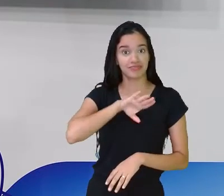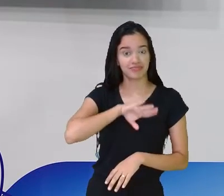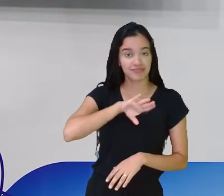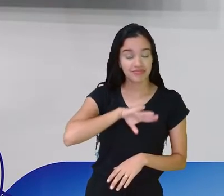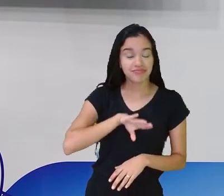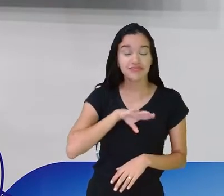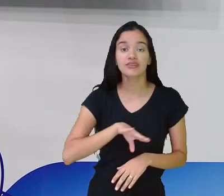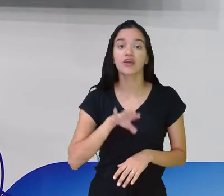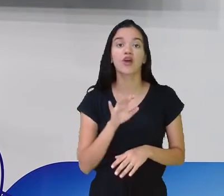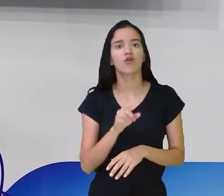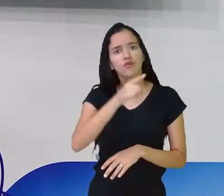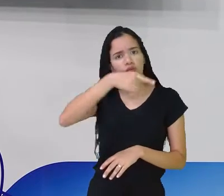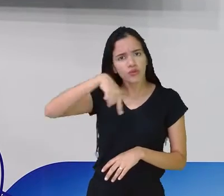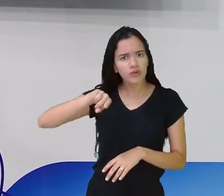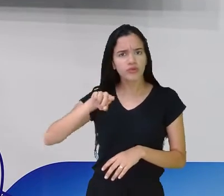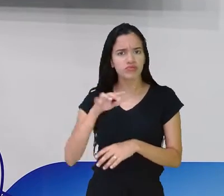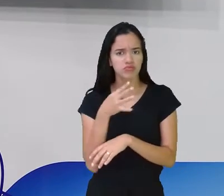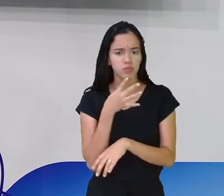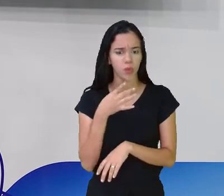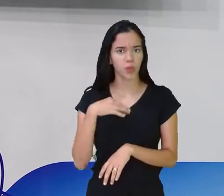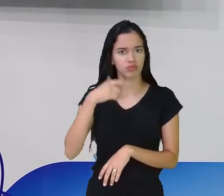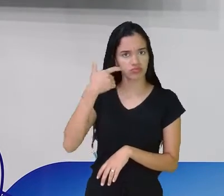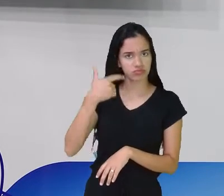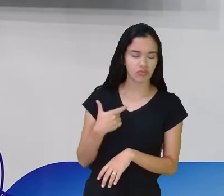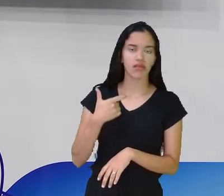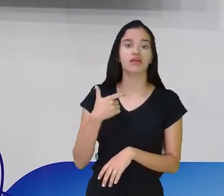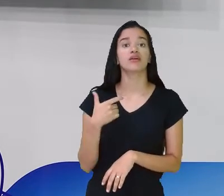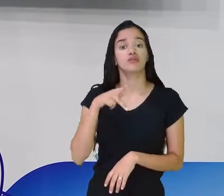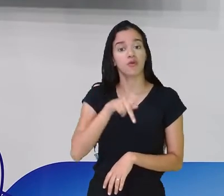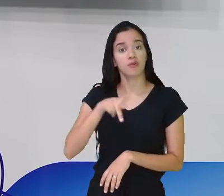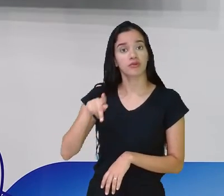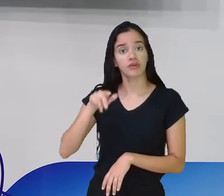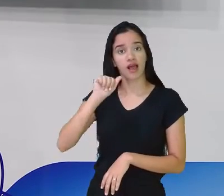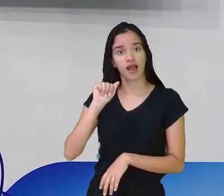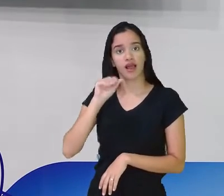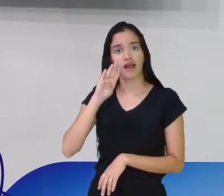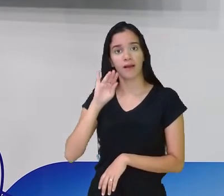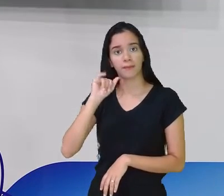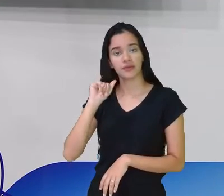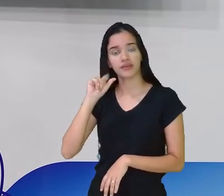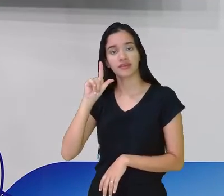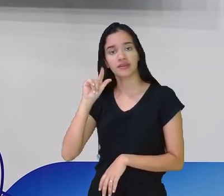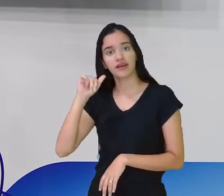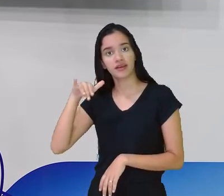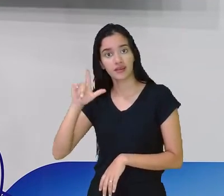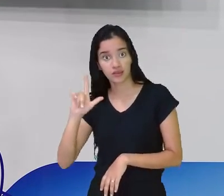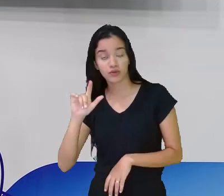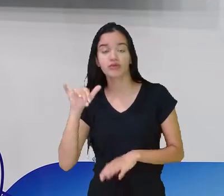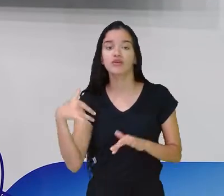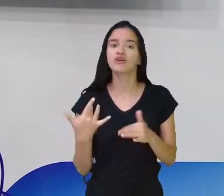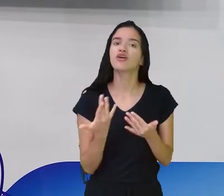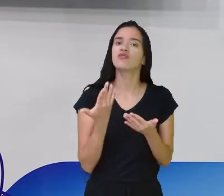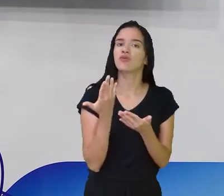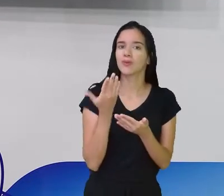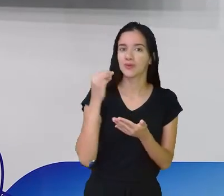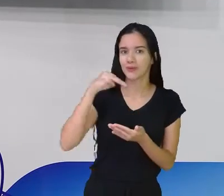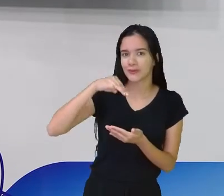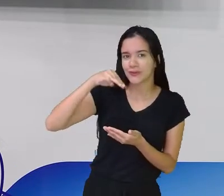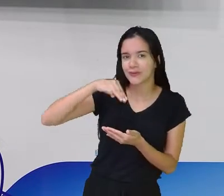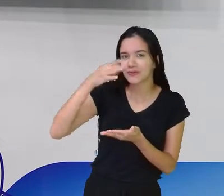portuguesa. Para você que ainda não me conhece, sou a professora Abigail Viana. Vamos passar aí alguns minutinhos,